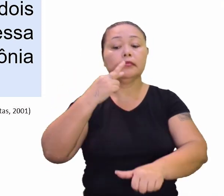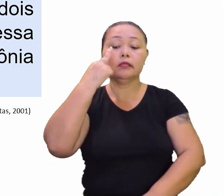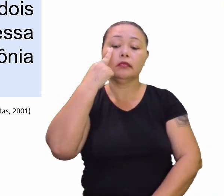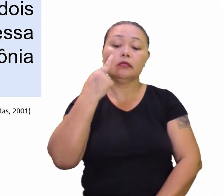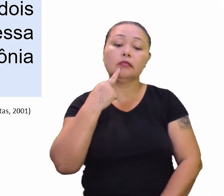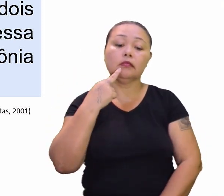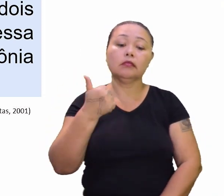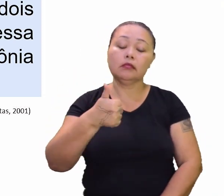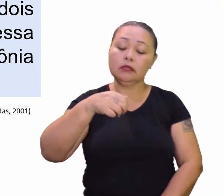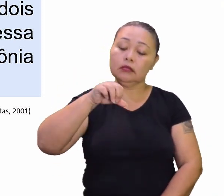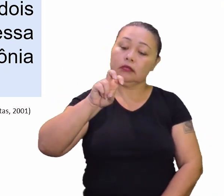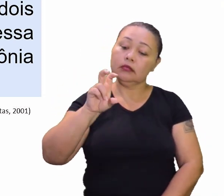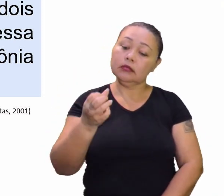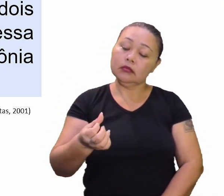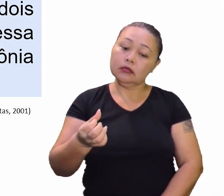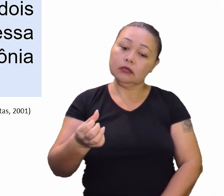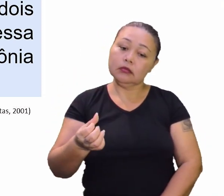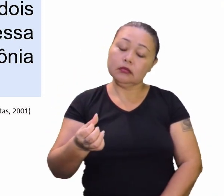em